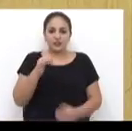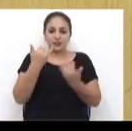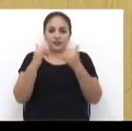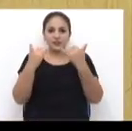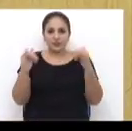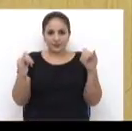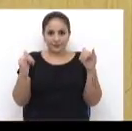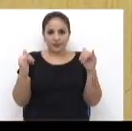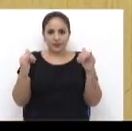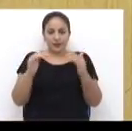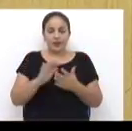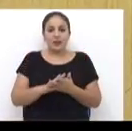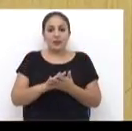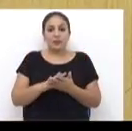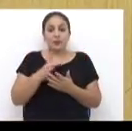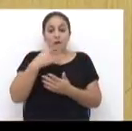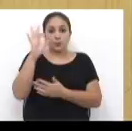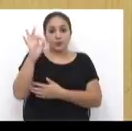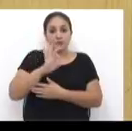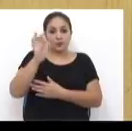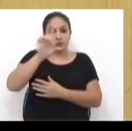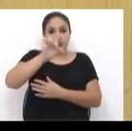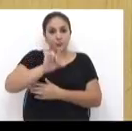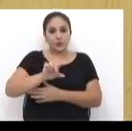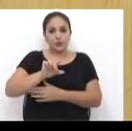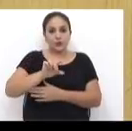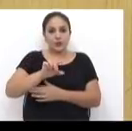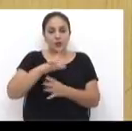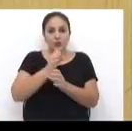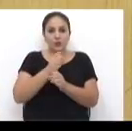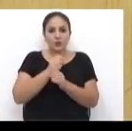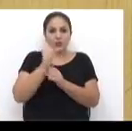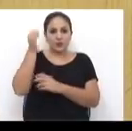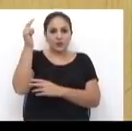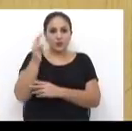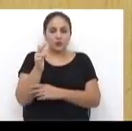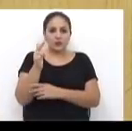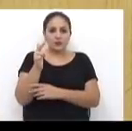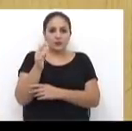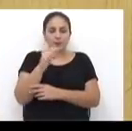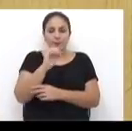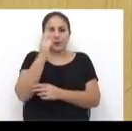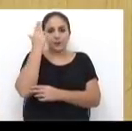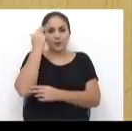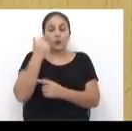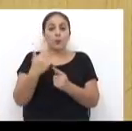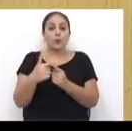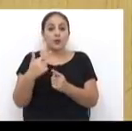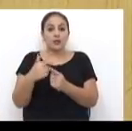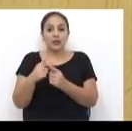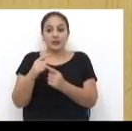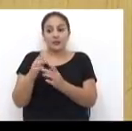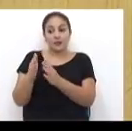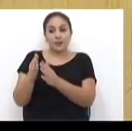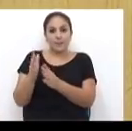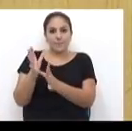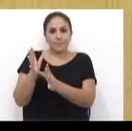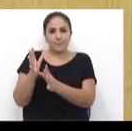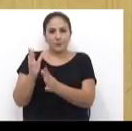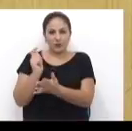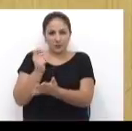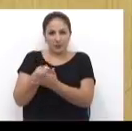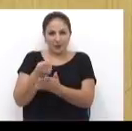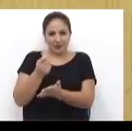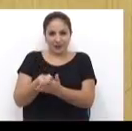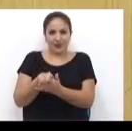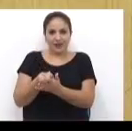A Agência Nacional de Energia Elétrica definiu os percentuais de redução das contas de luz para abril. O motivo é uma cobrança indevida